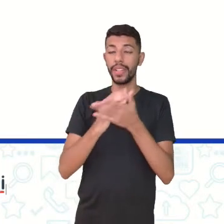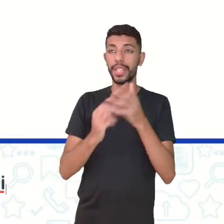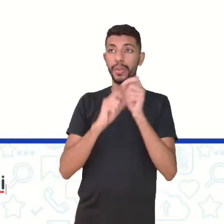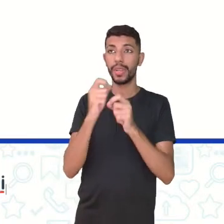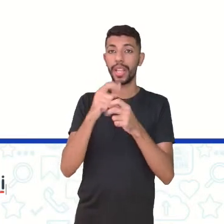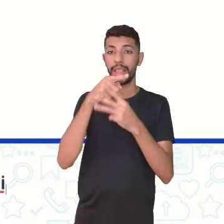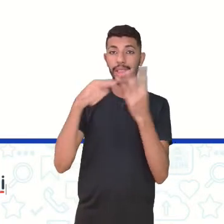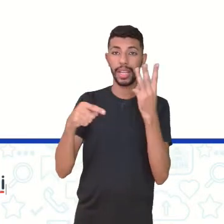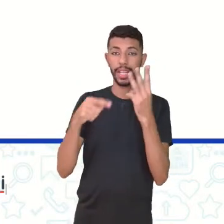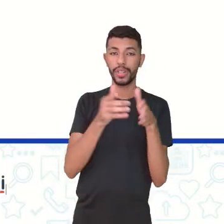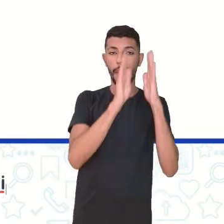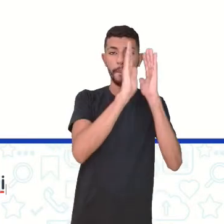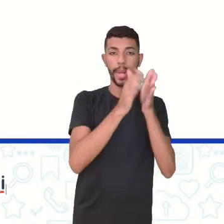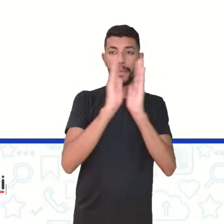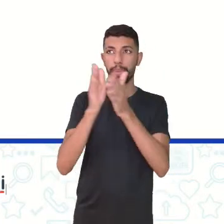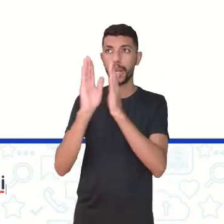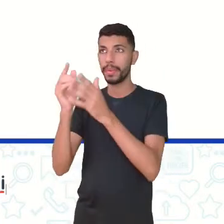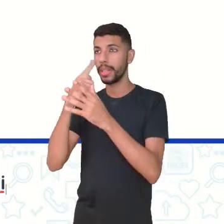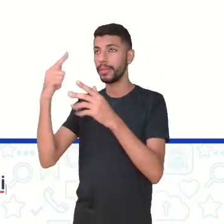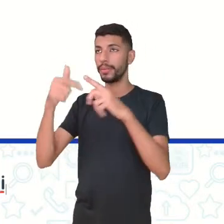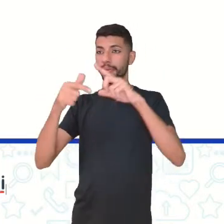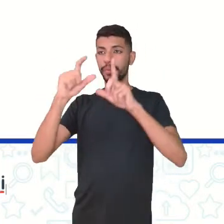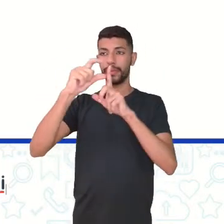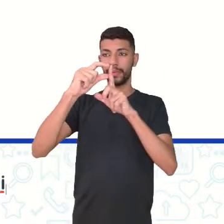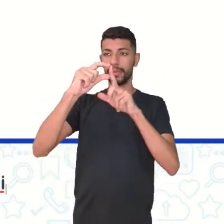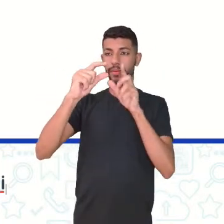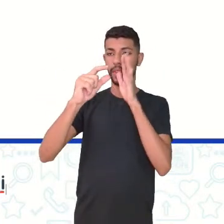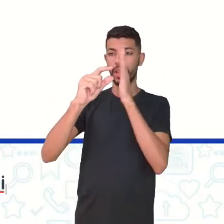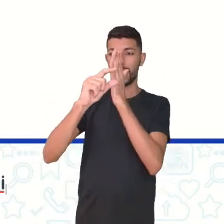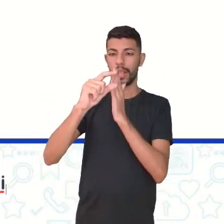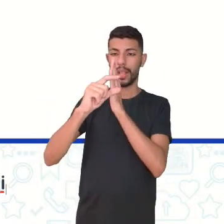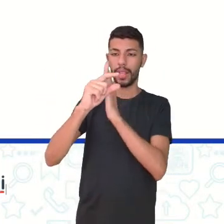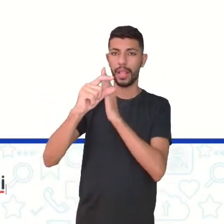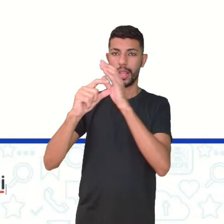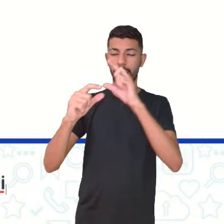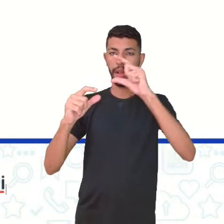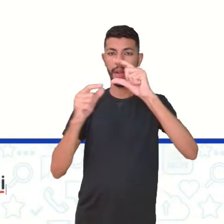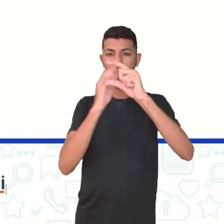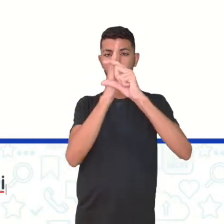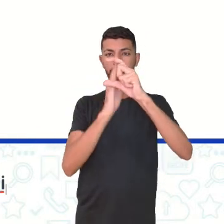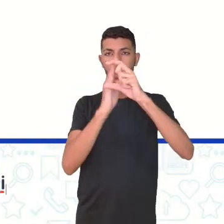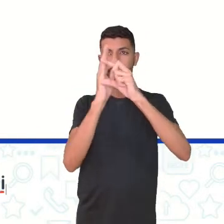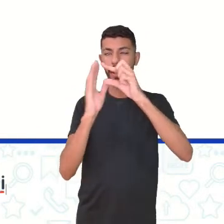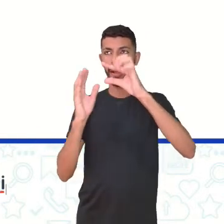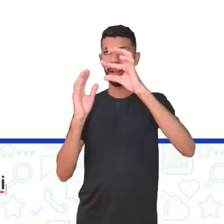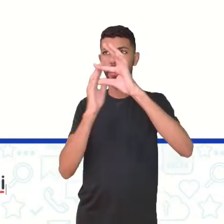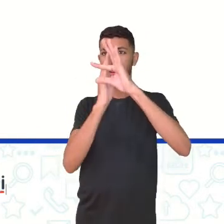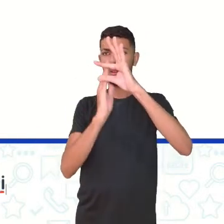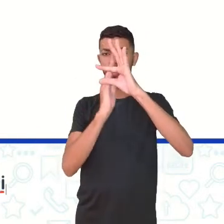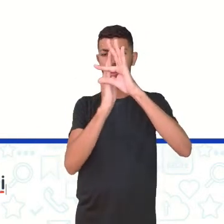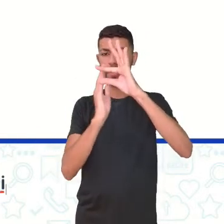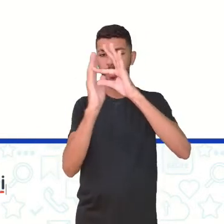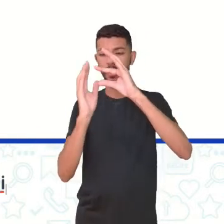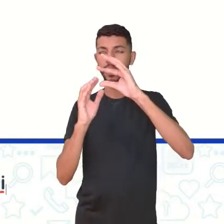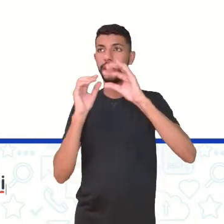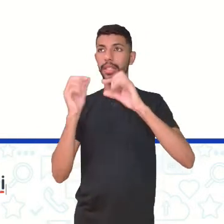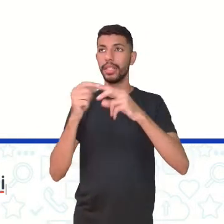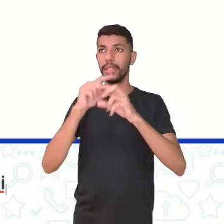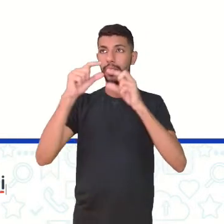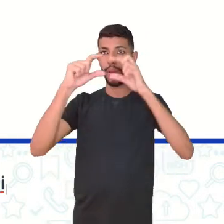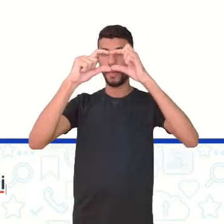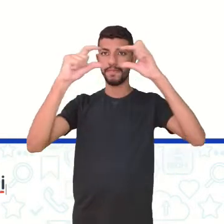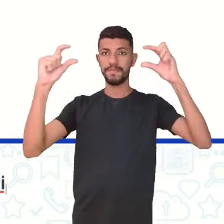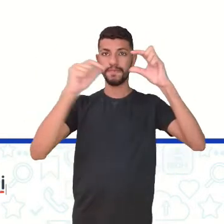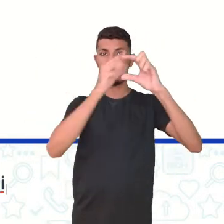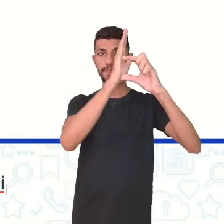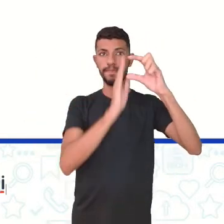3 partes. Quando eu divido ele em 3 partes, tá? Olha só para essa partezinha de cima aqui, ó. Quando eu divido